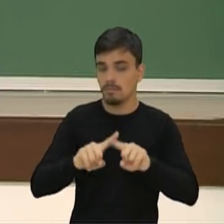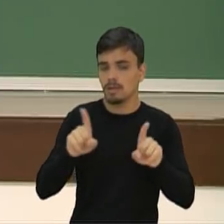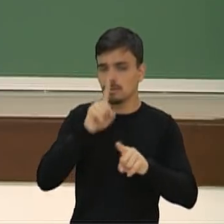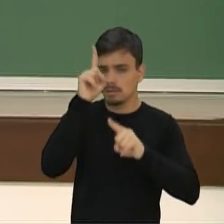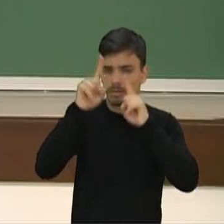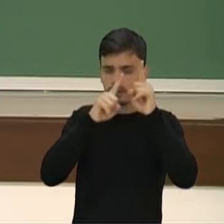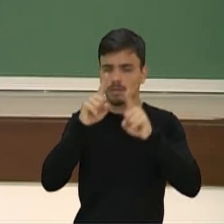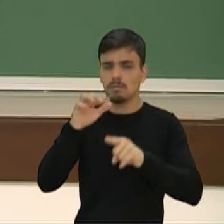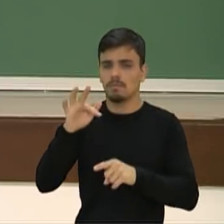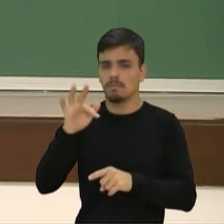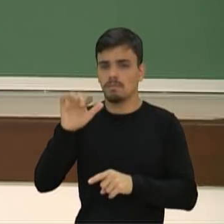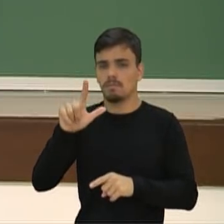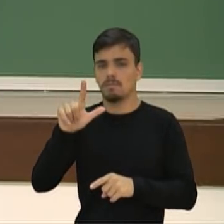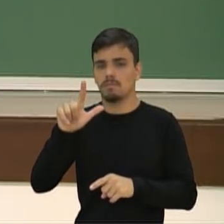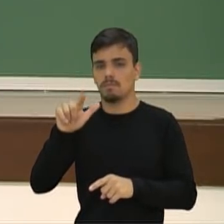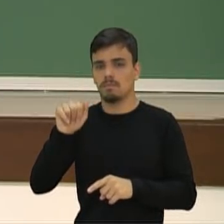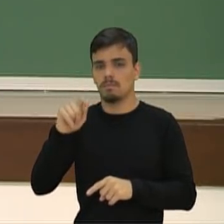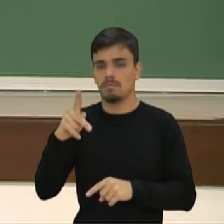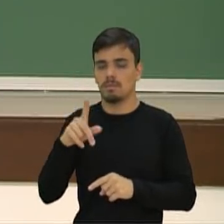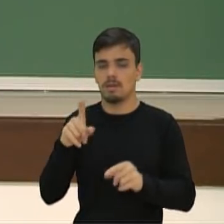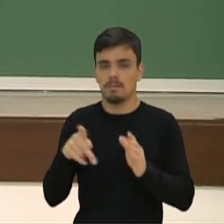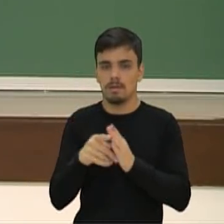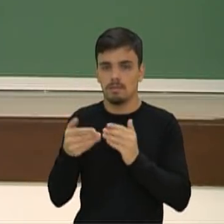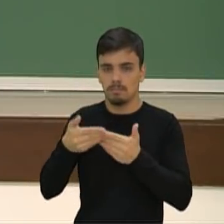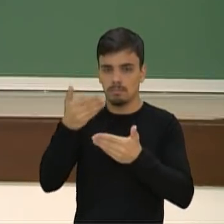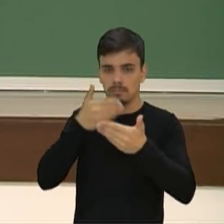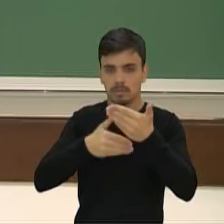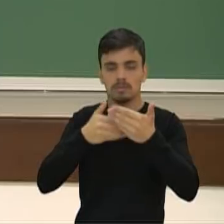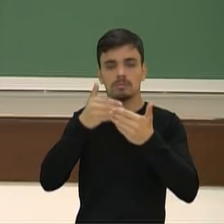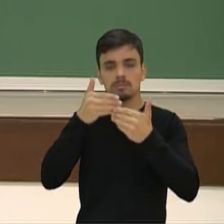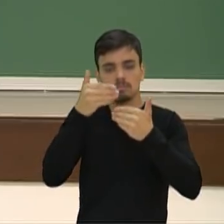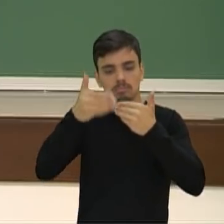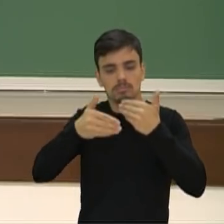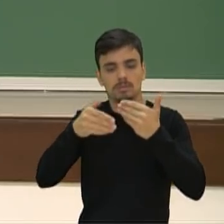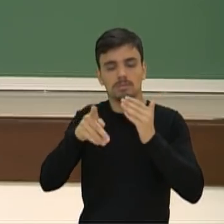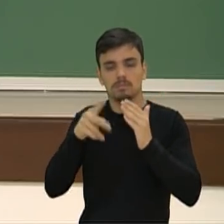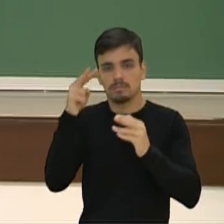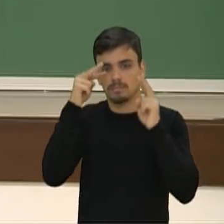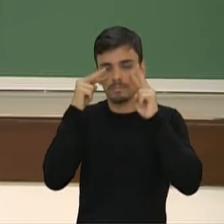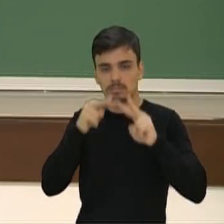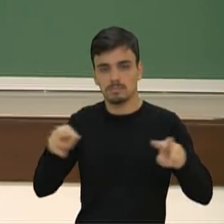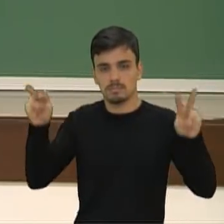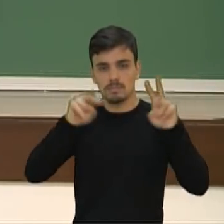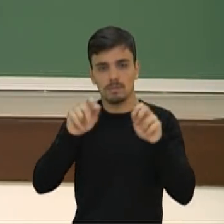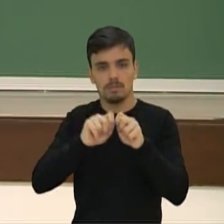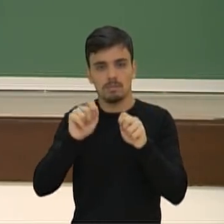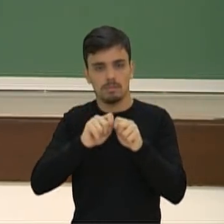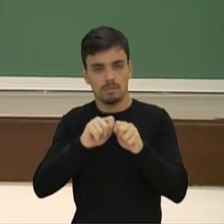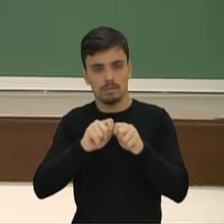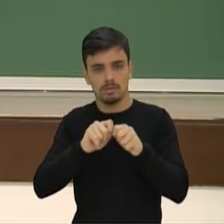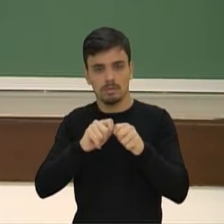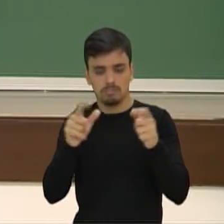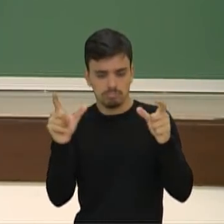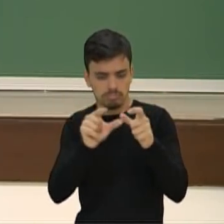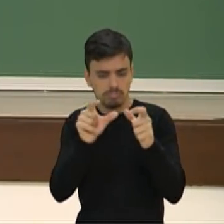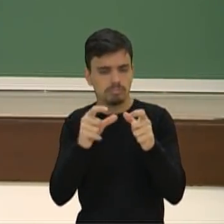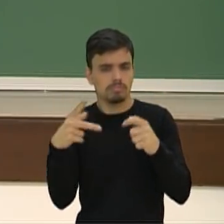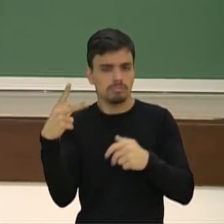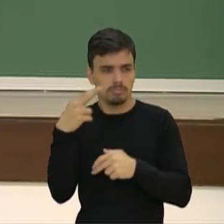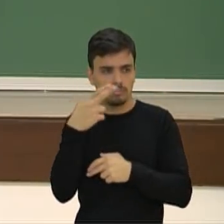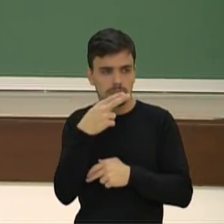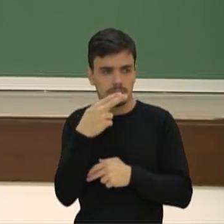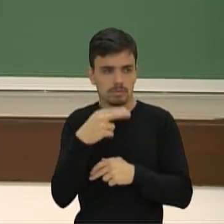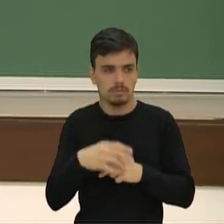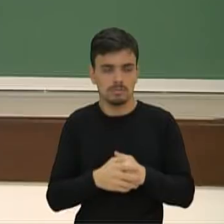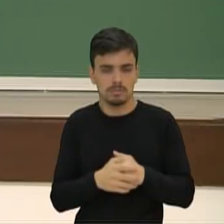parte posterior da visão, onde você fazia um pequeno corte, removia o olho, deixava ele